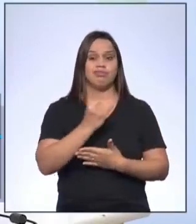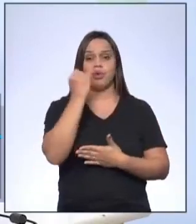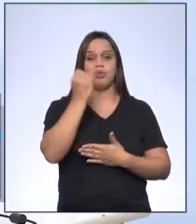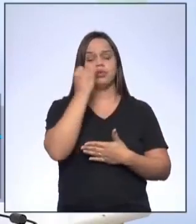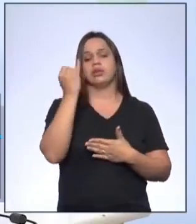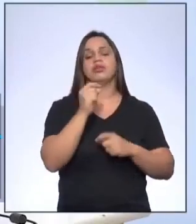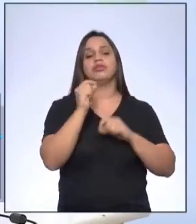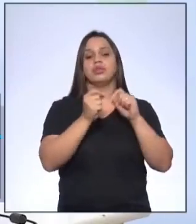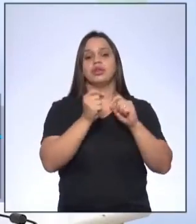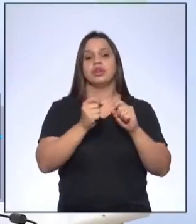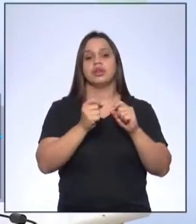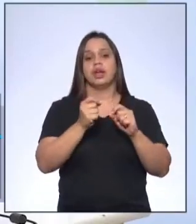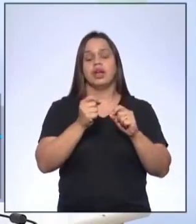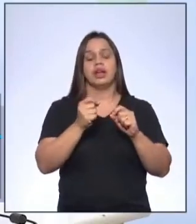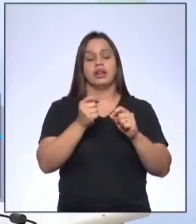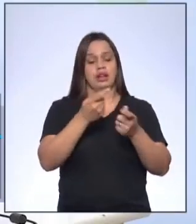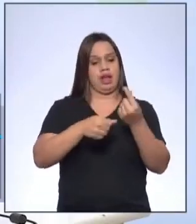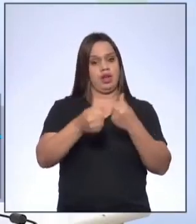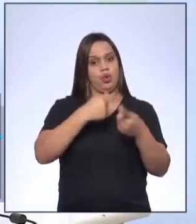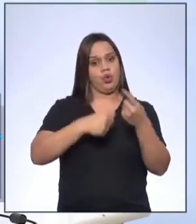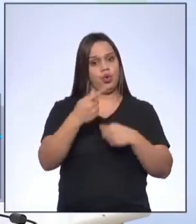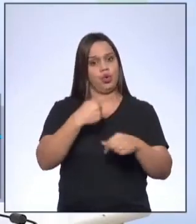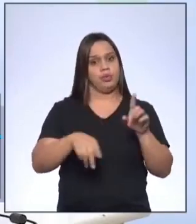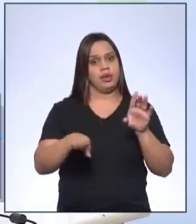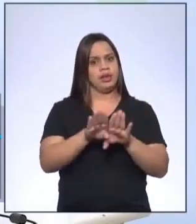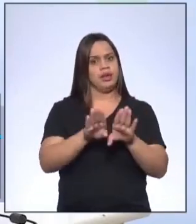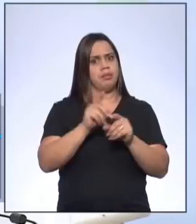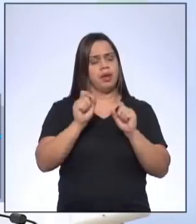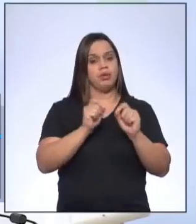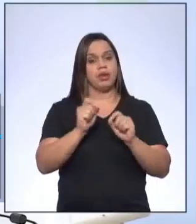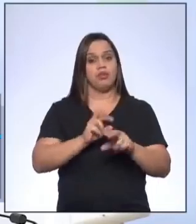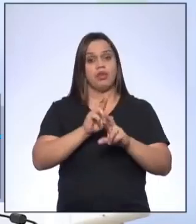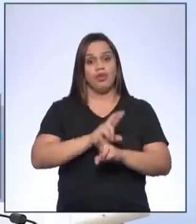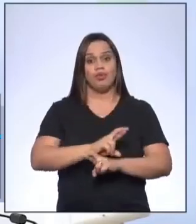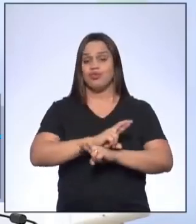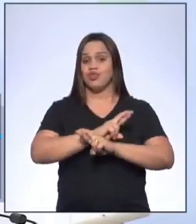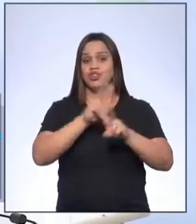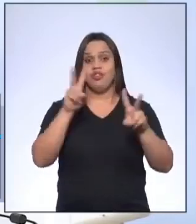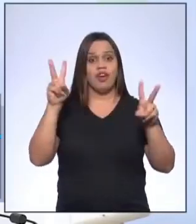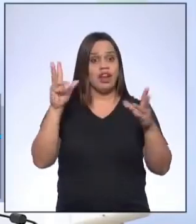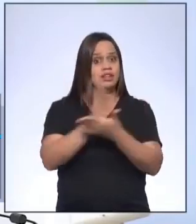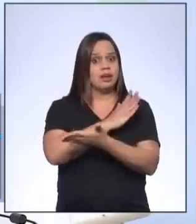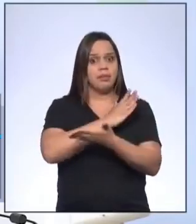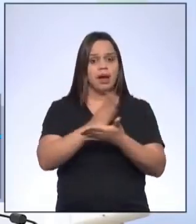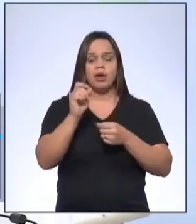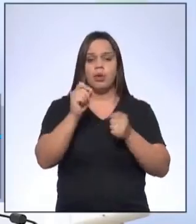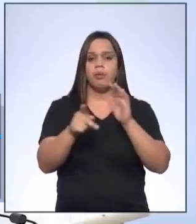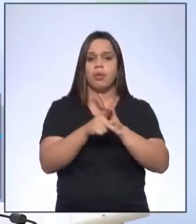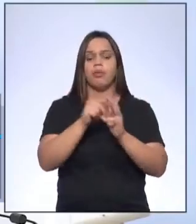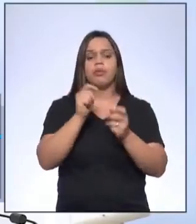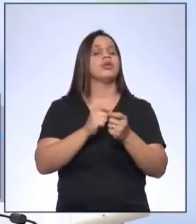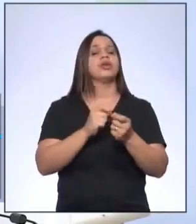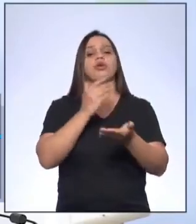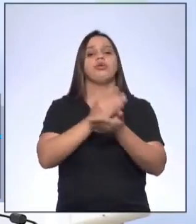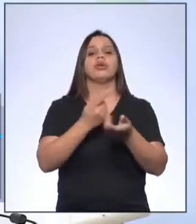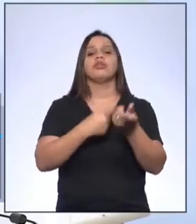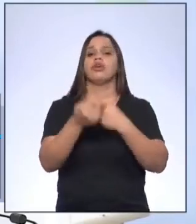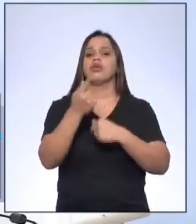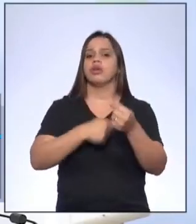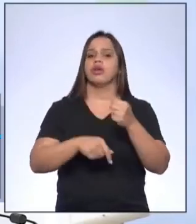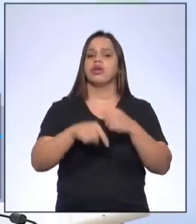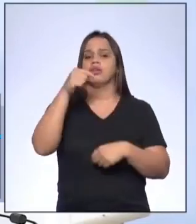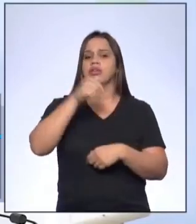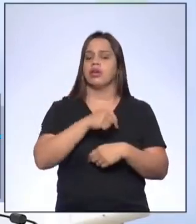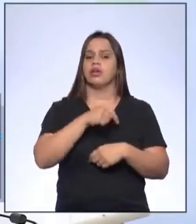economia, né, e até um divisor de águas do tipo de economia que a gente trouxe aqui para o Brasil, principalmente porque vem a industrialização aí